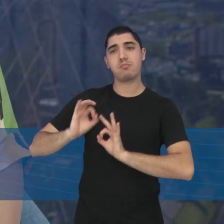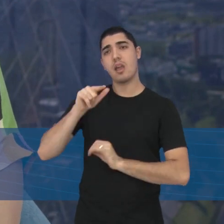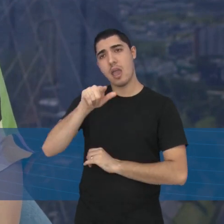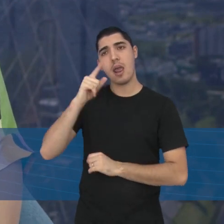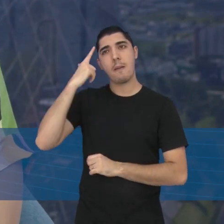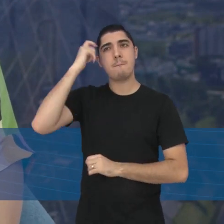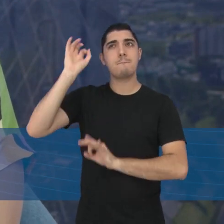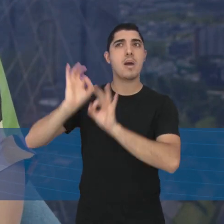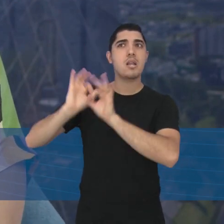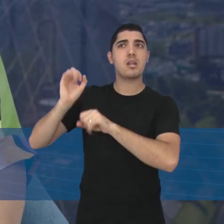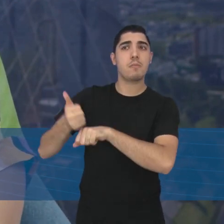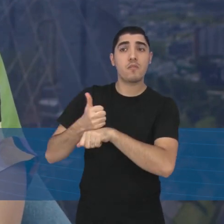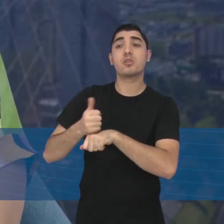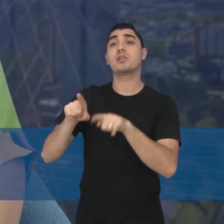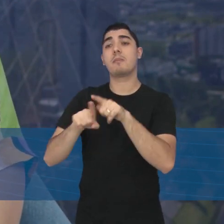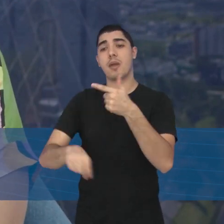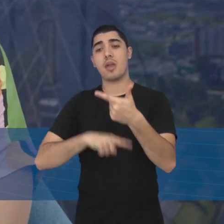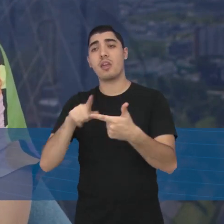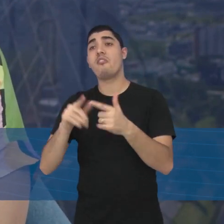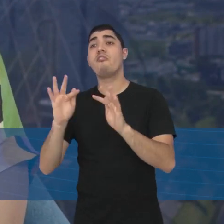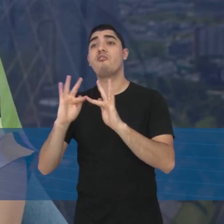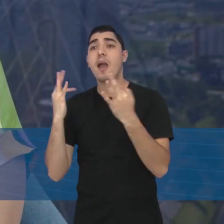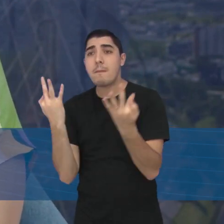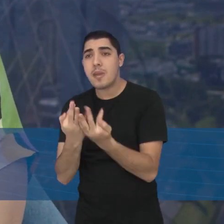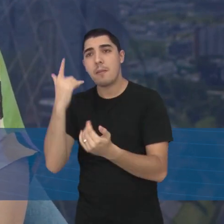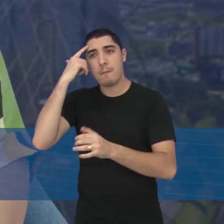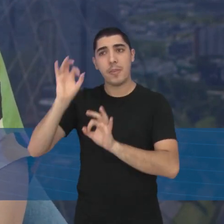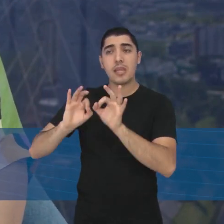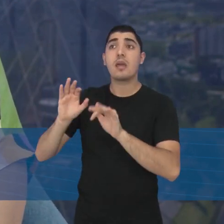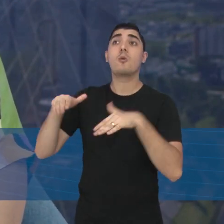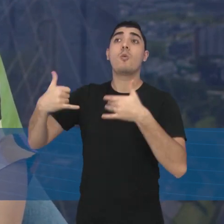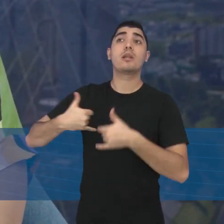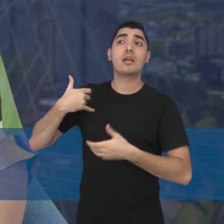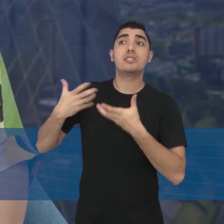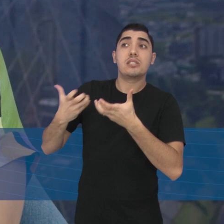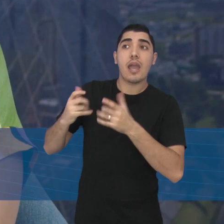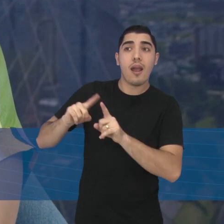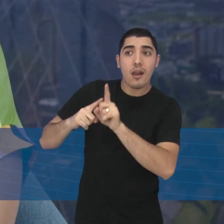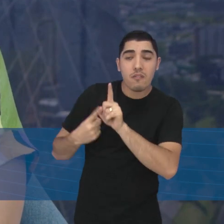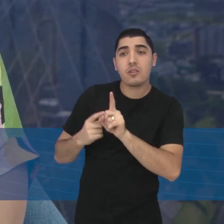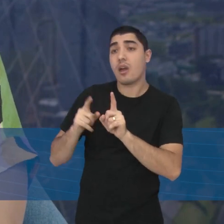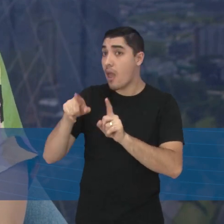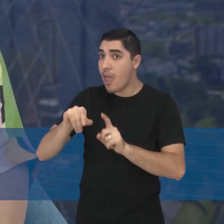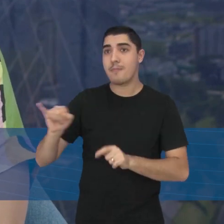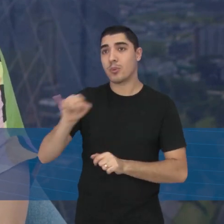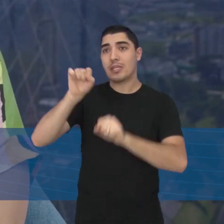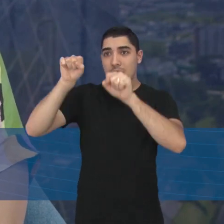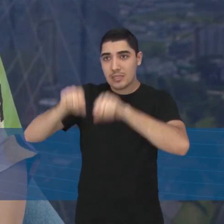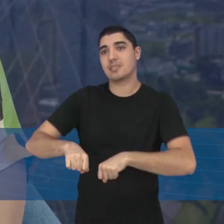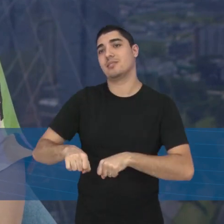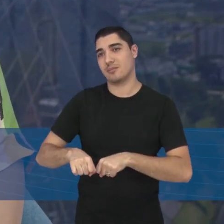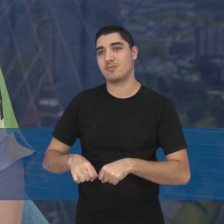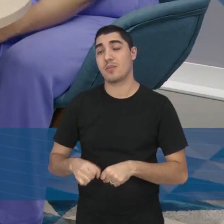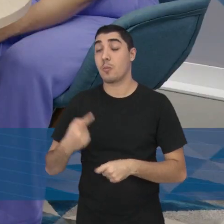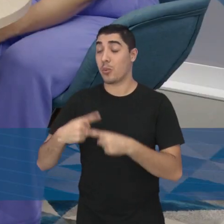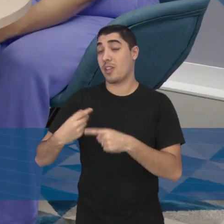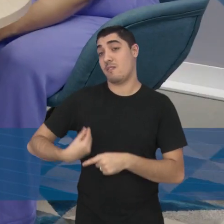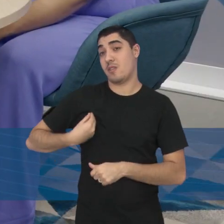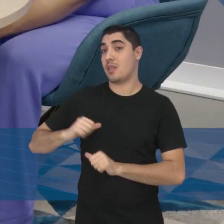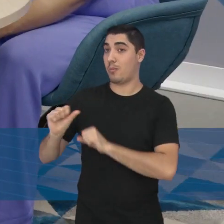Planejar mesmo, quando vai ter filhos, quando não vai ter. Isso é muito importante, isso influencia a vida toda. Sem